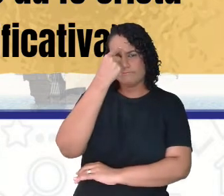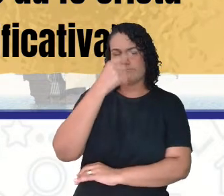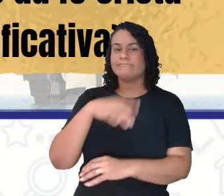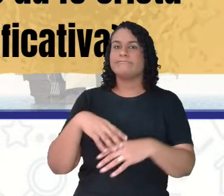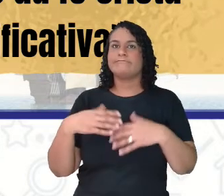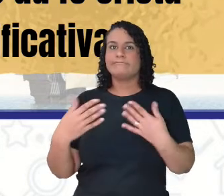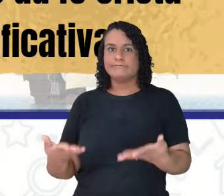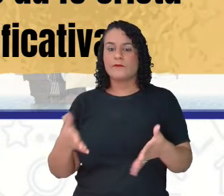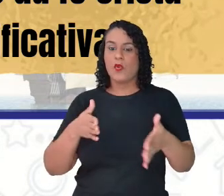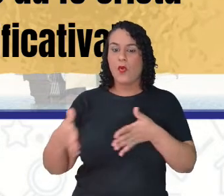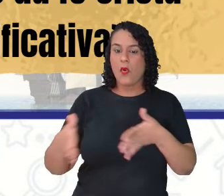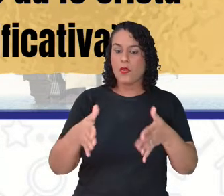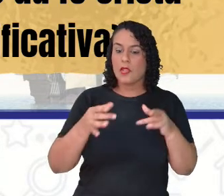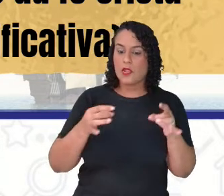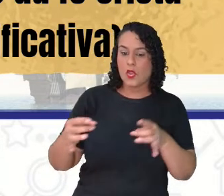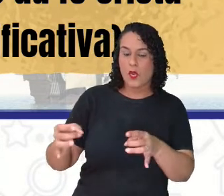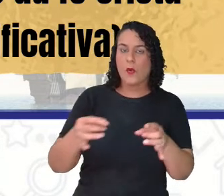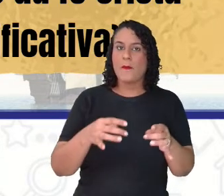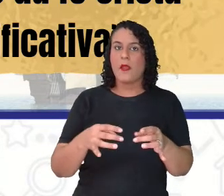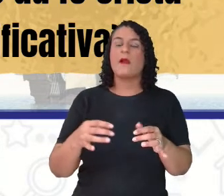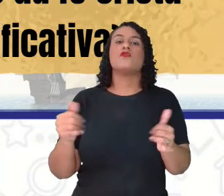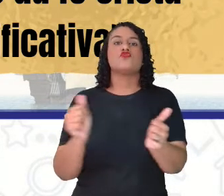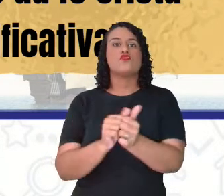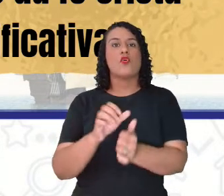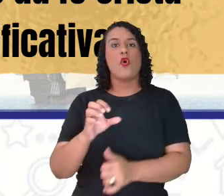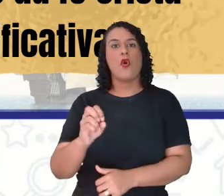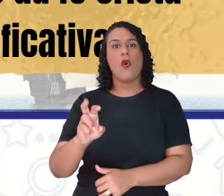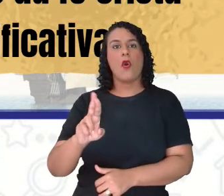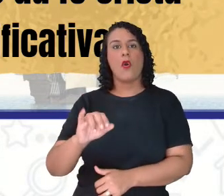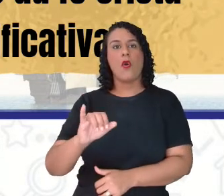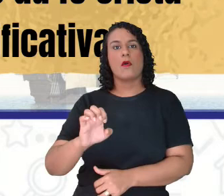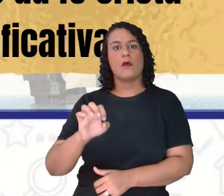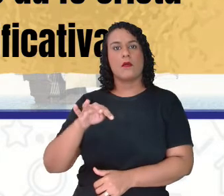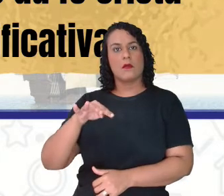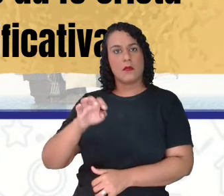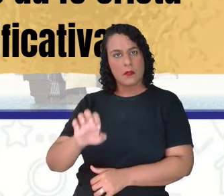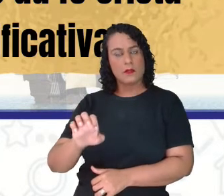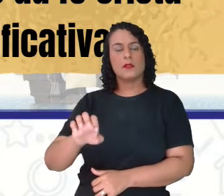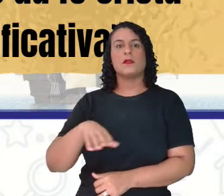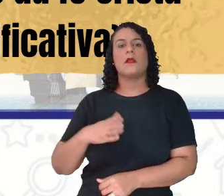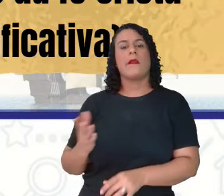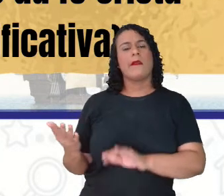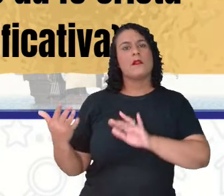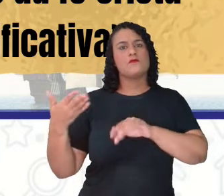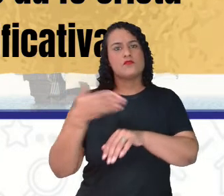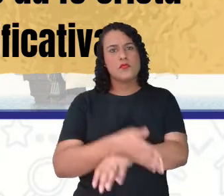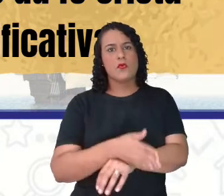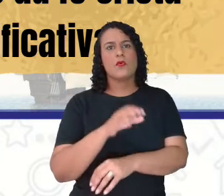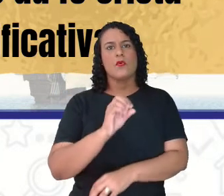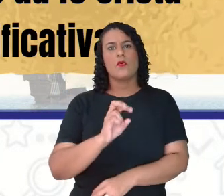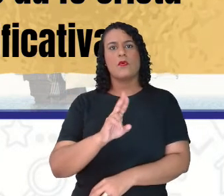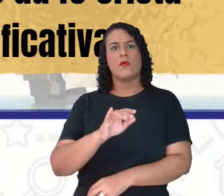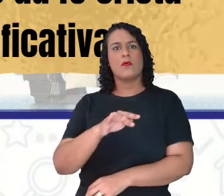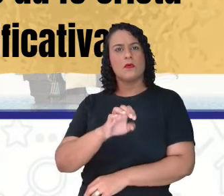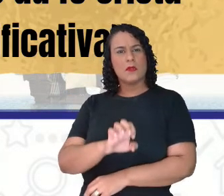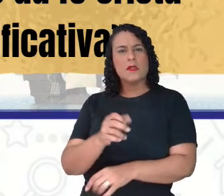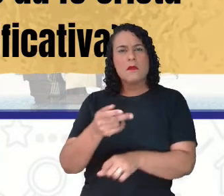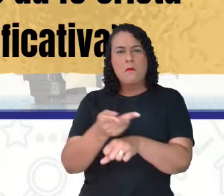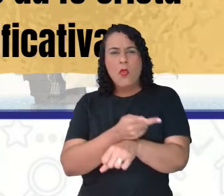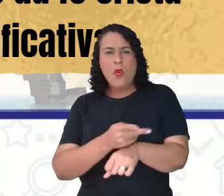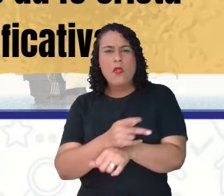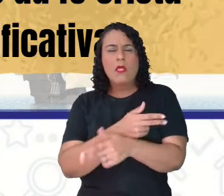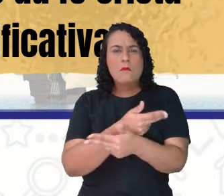seja, rotas de comércio com o Oriente. E eles iam para o Oriente em busca das chamadas